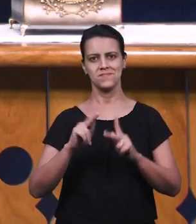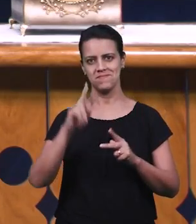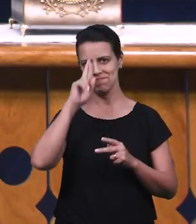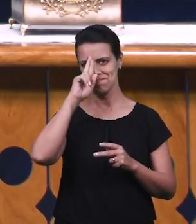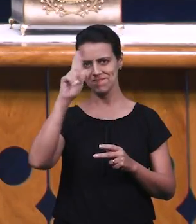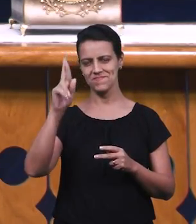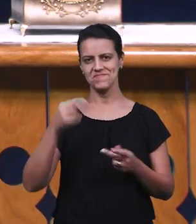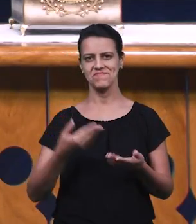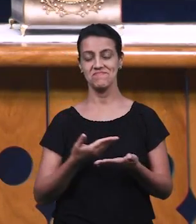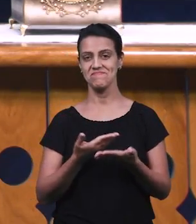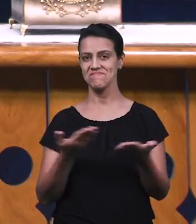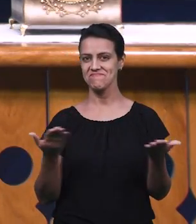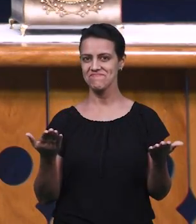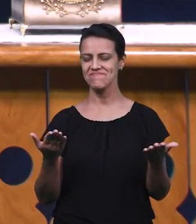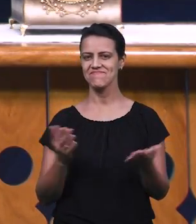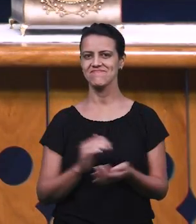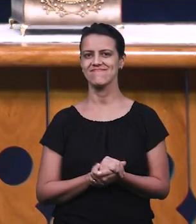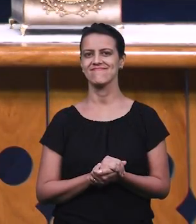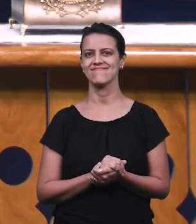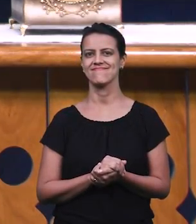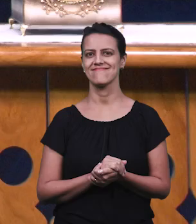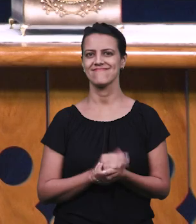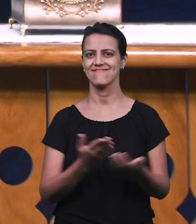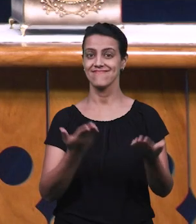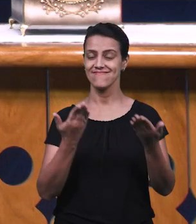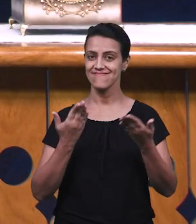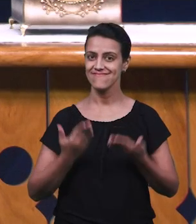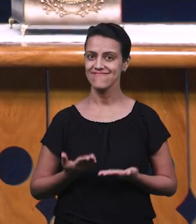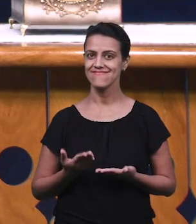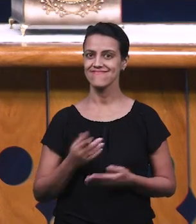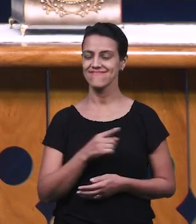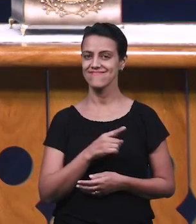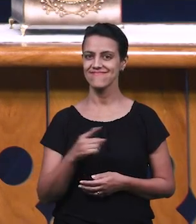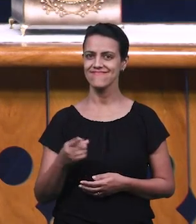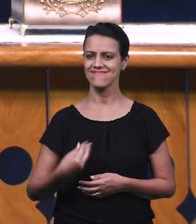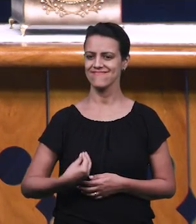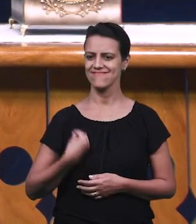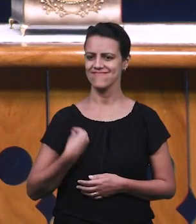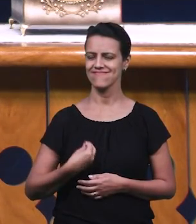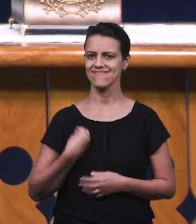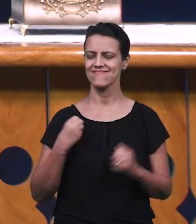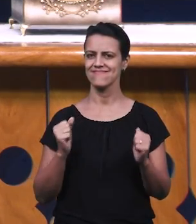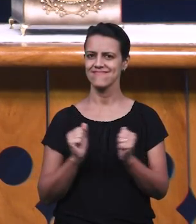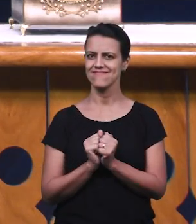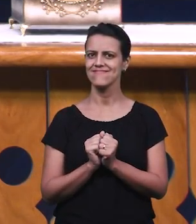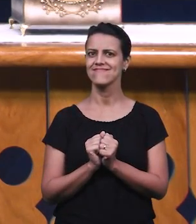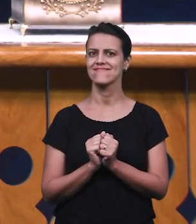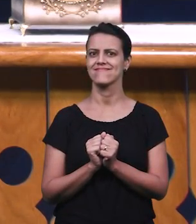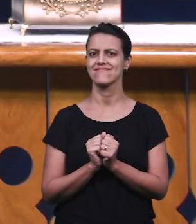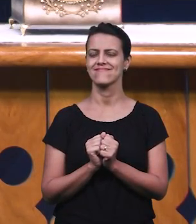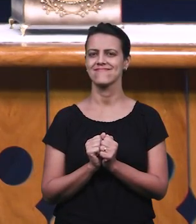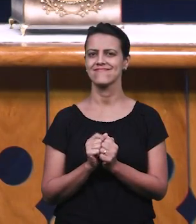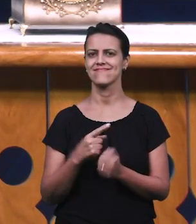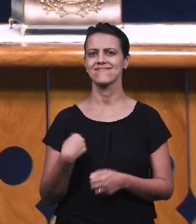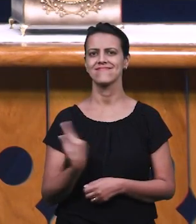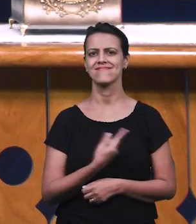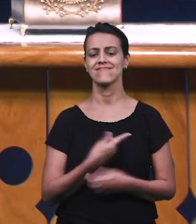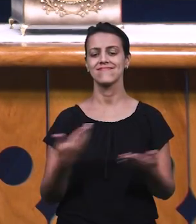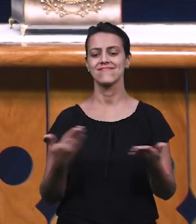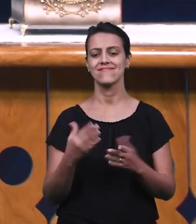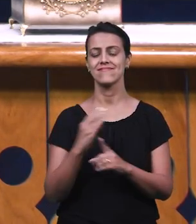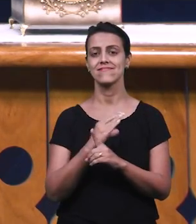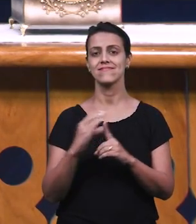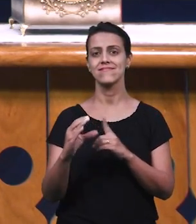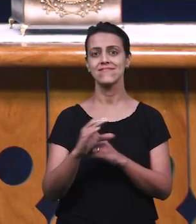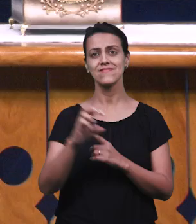A paz do Senhor a todos. Queremos convidá-los a participarem conosco desse culto de terça-feira,